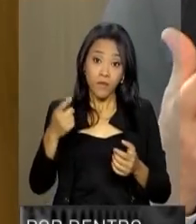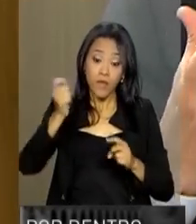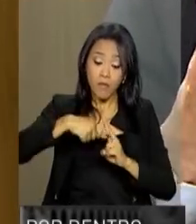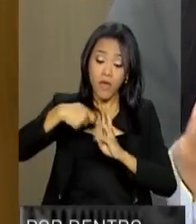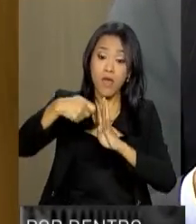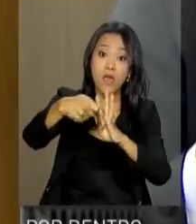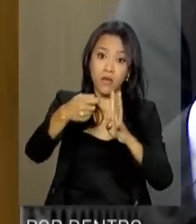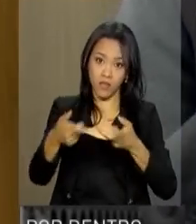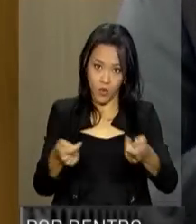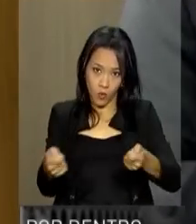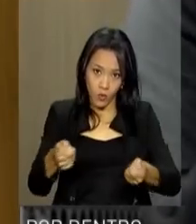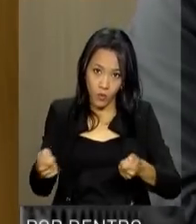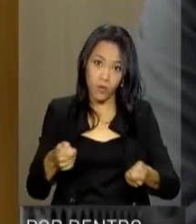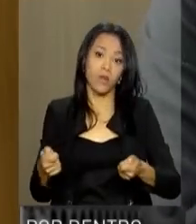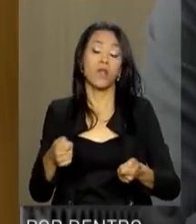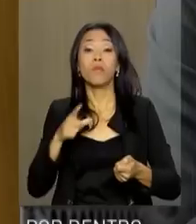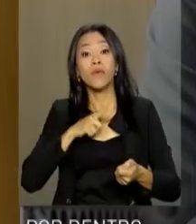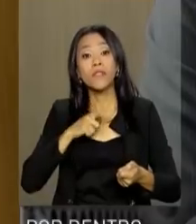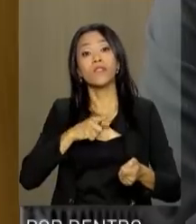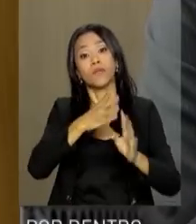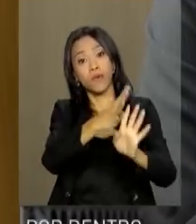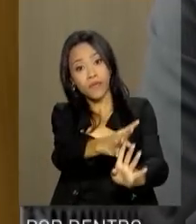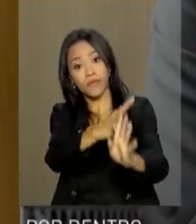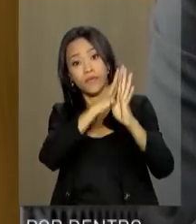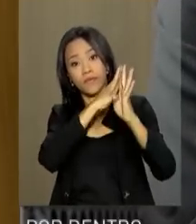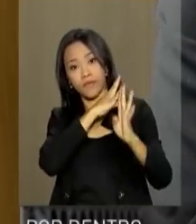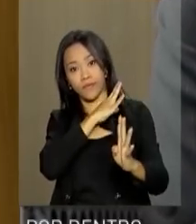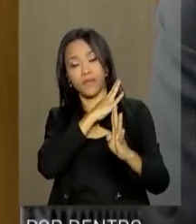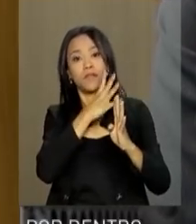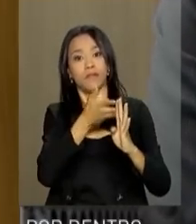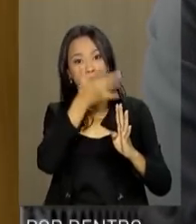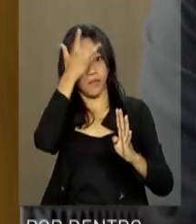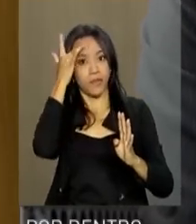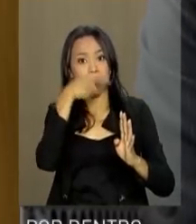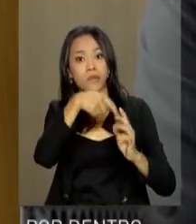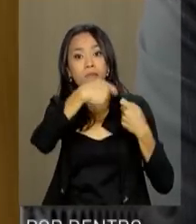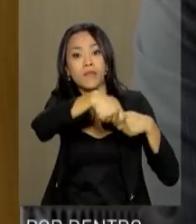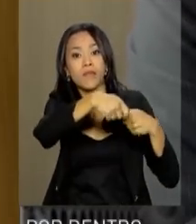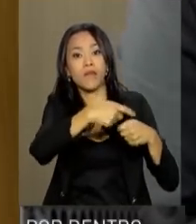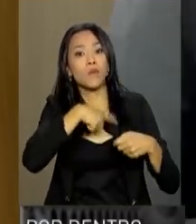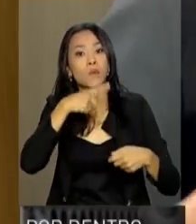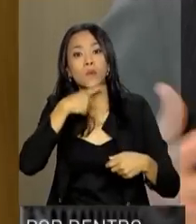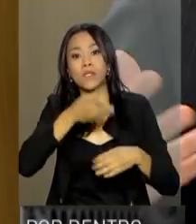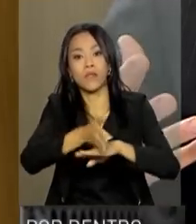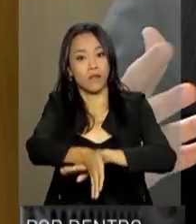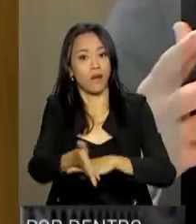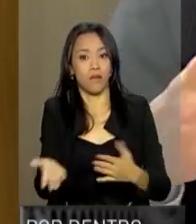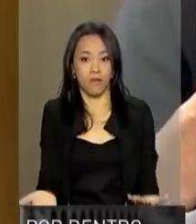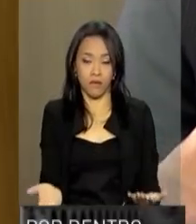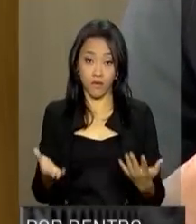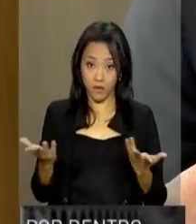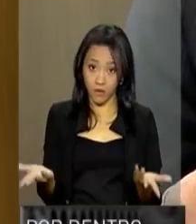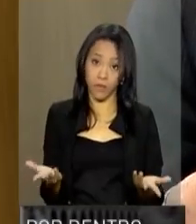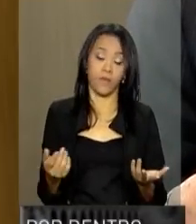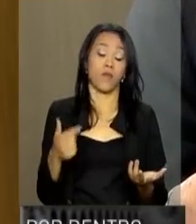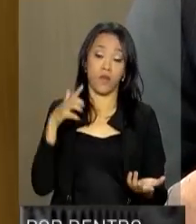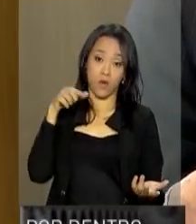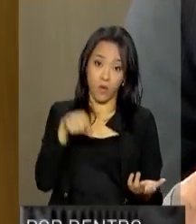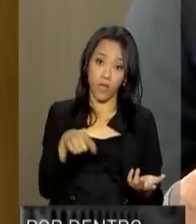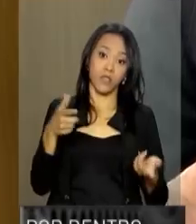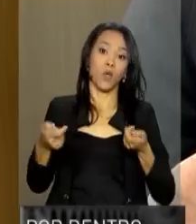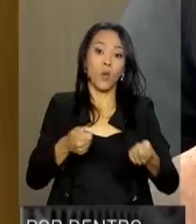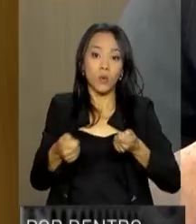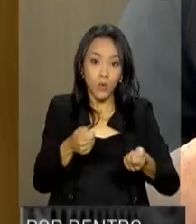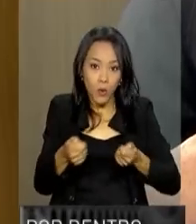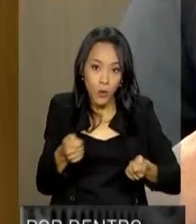porque tinha uma fila também de pessoas que estão precisando e não consegui entrar então com esse controle que nós